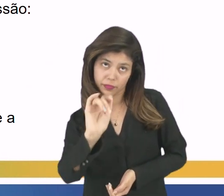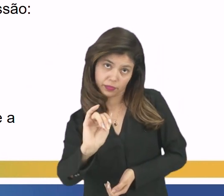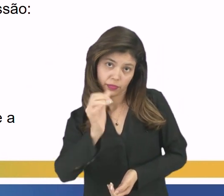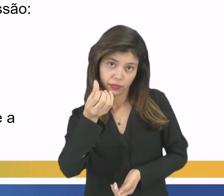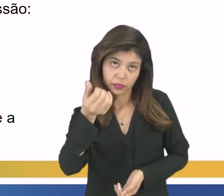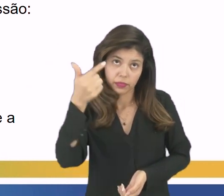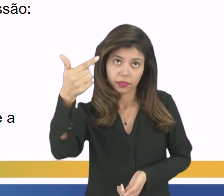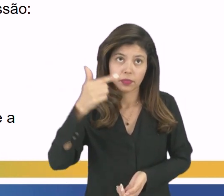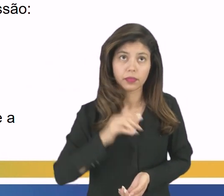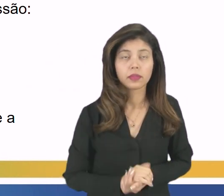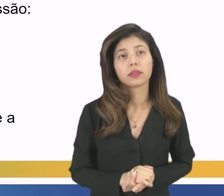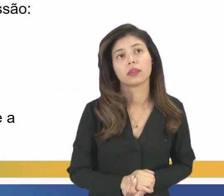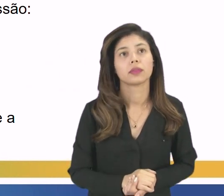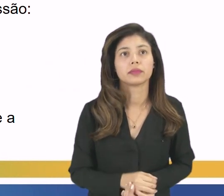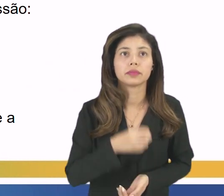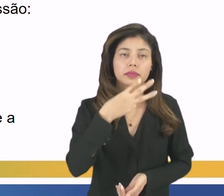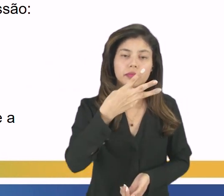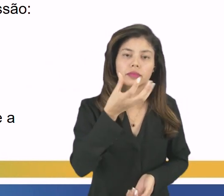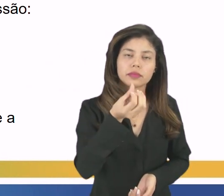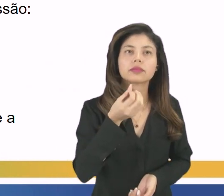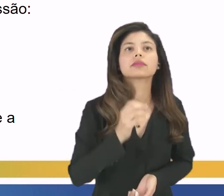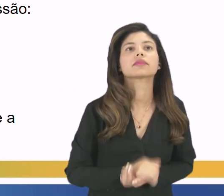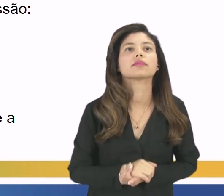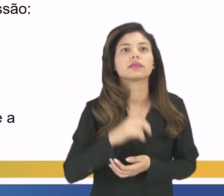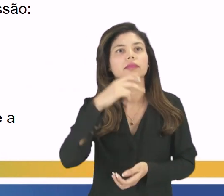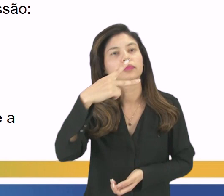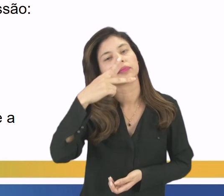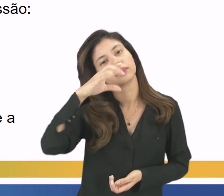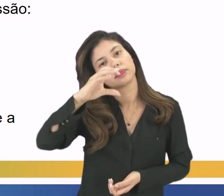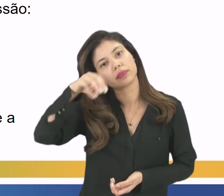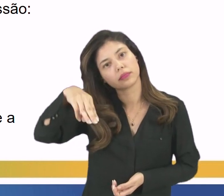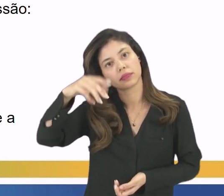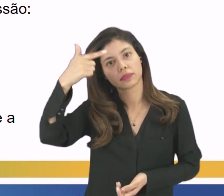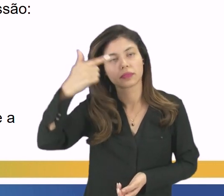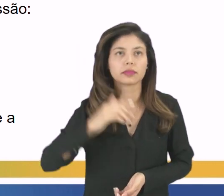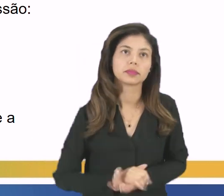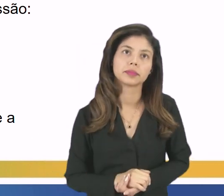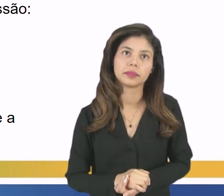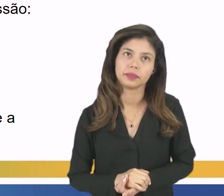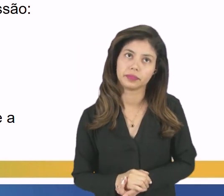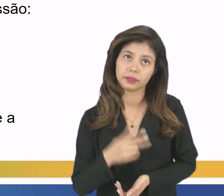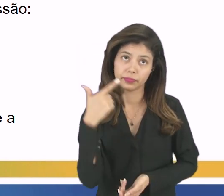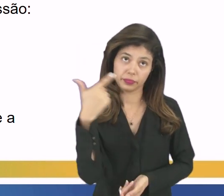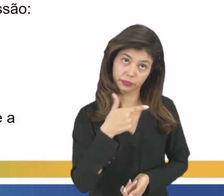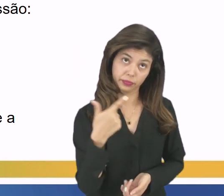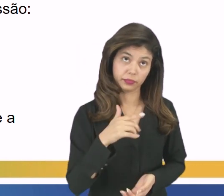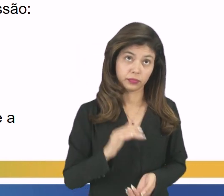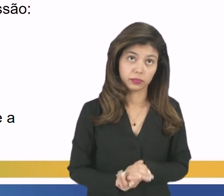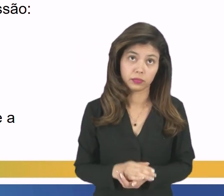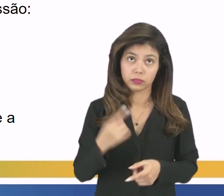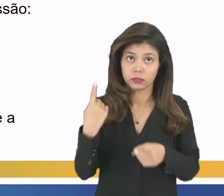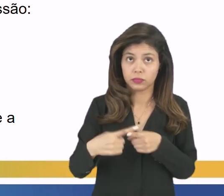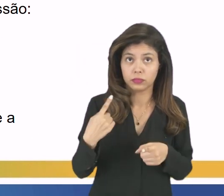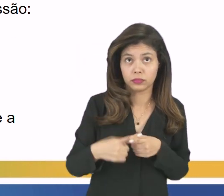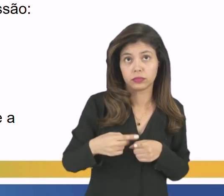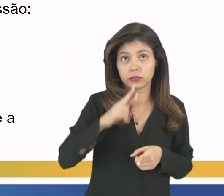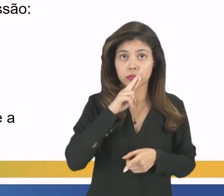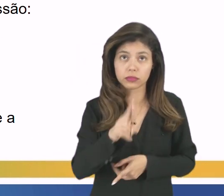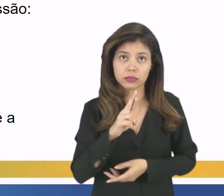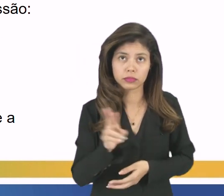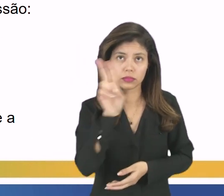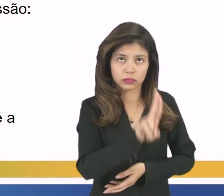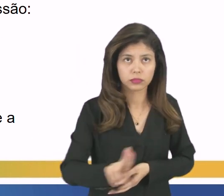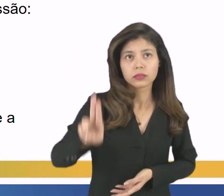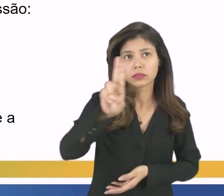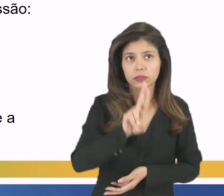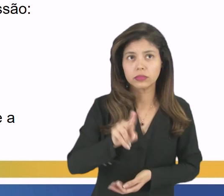6, π vezes 6 ao quadrado vai dar 36 π centímetros quadrados, tá? 2. Por conseguinte, para calcular a área